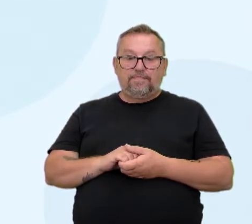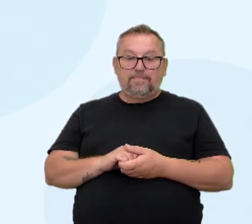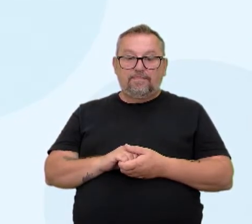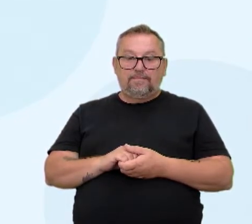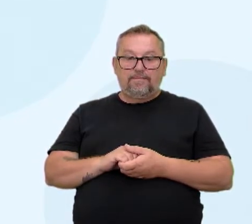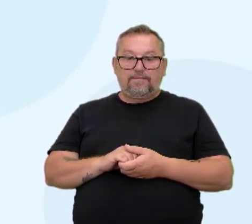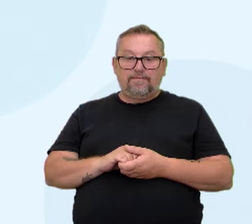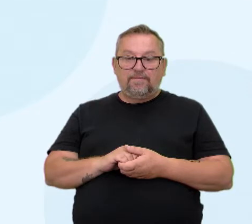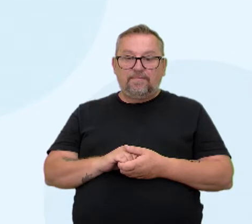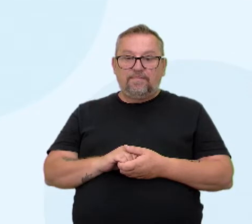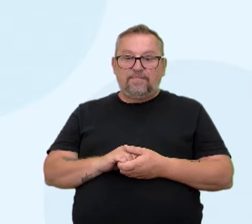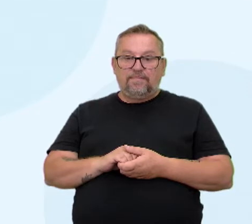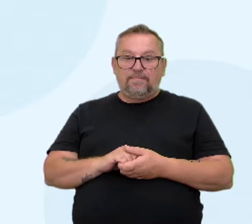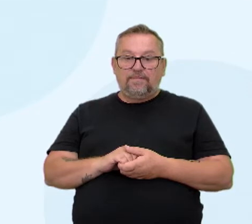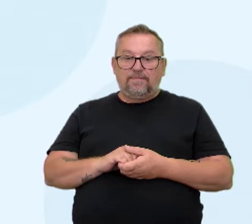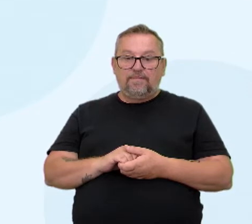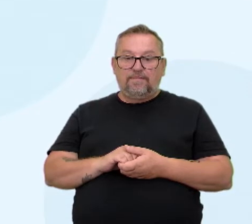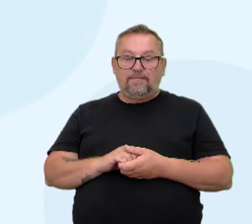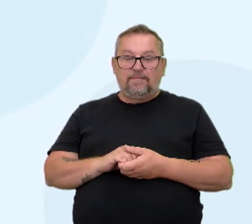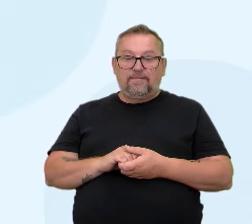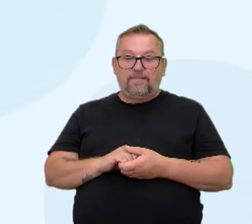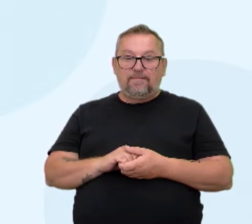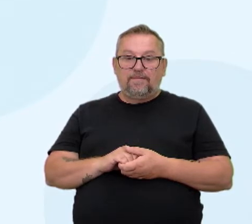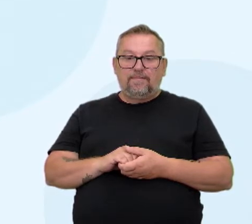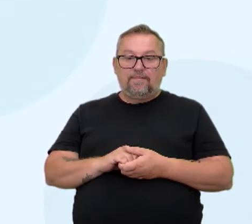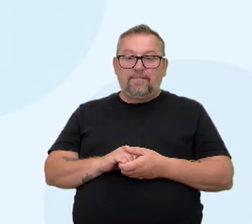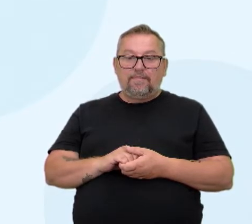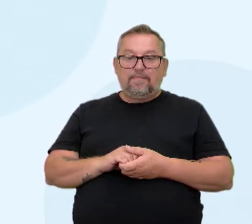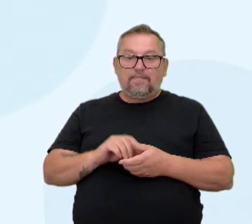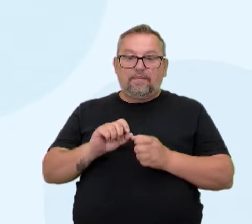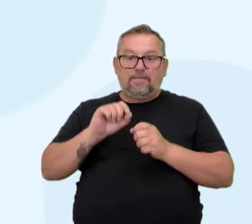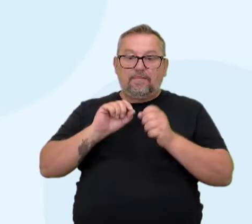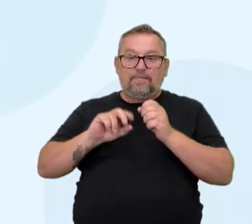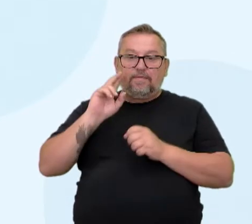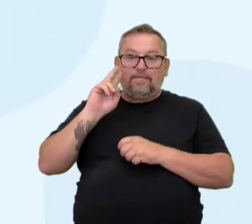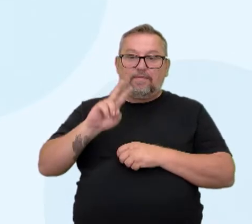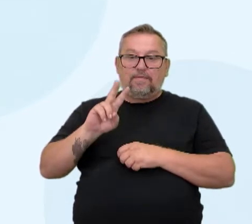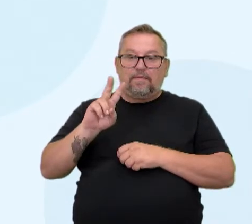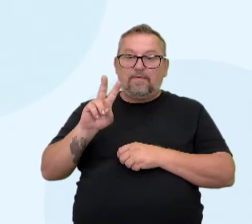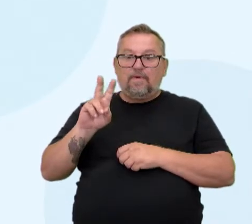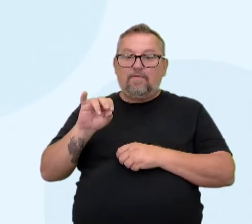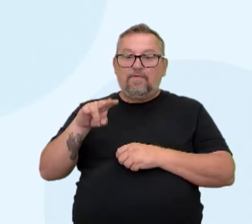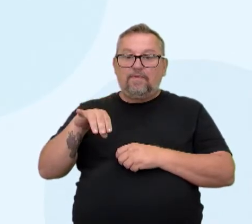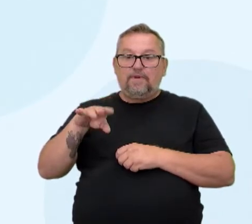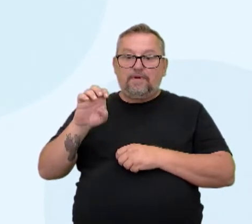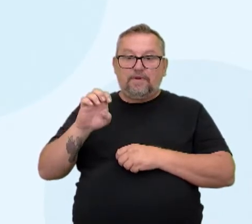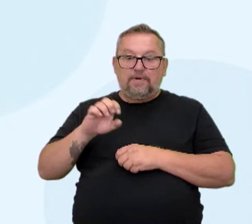Fenômenos físicos e interpretação de gráfico. Quem é a professora aqui? Viviane.